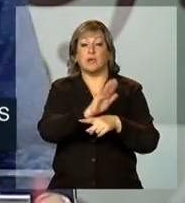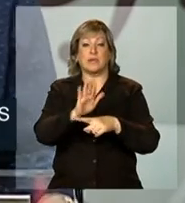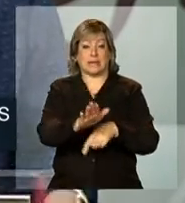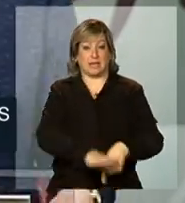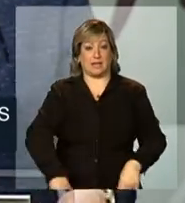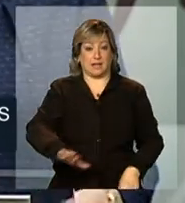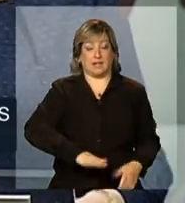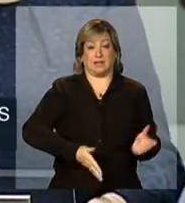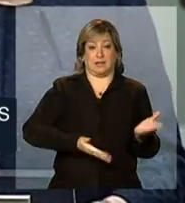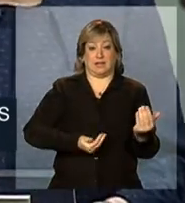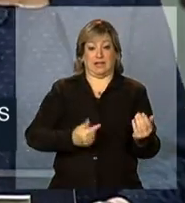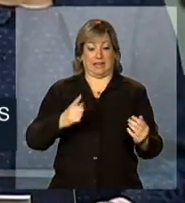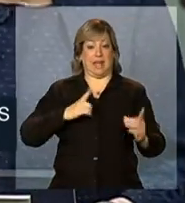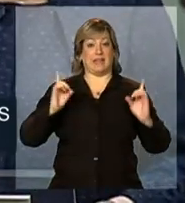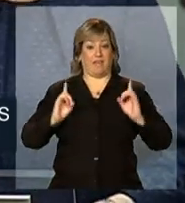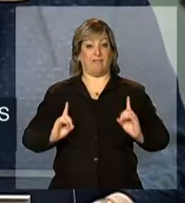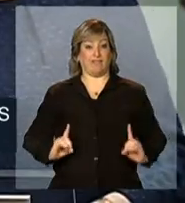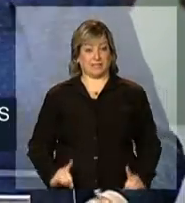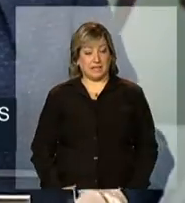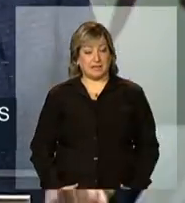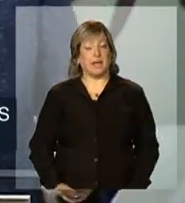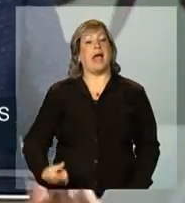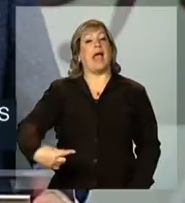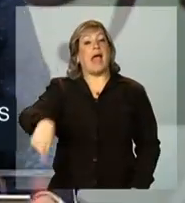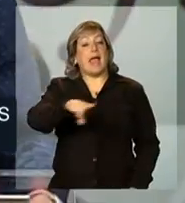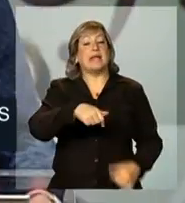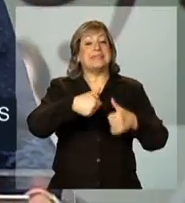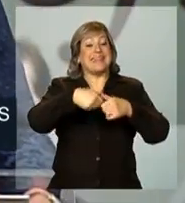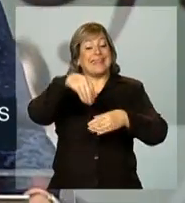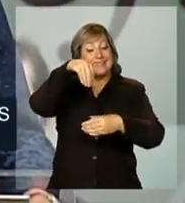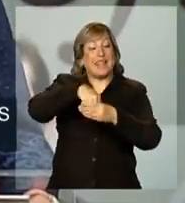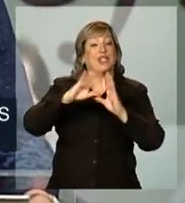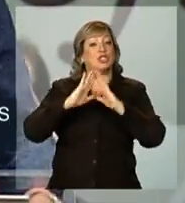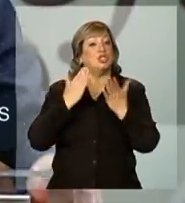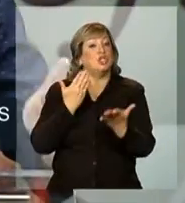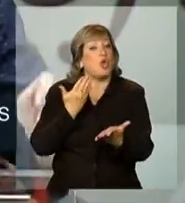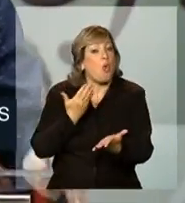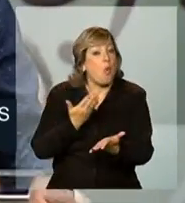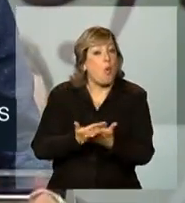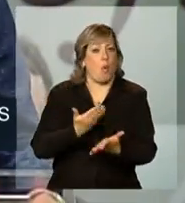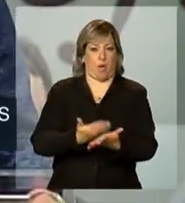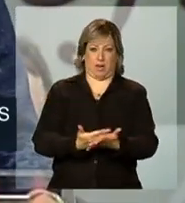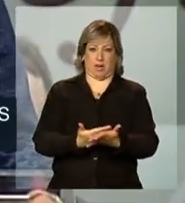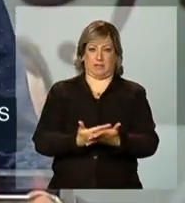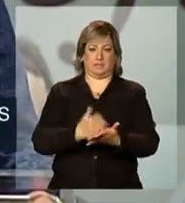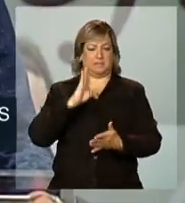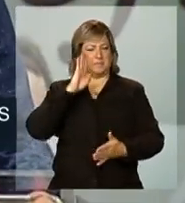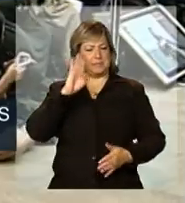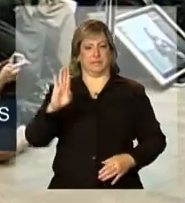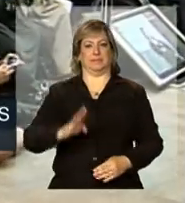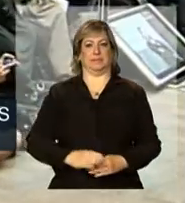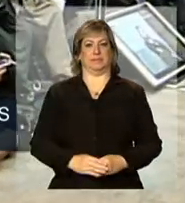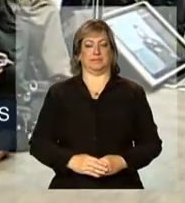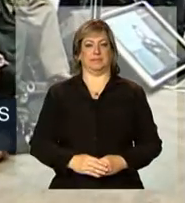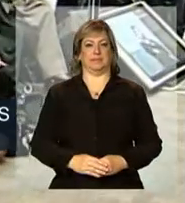adolescentes com deficiência estejam nas escolas. Muitas vezes,